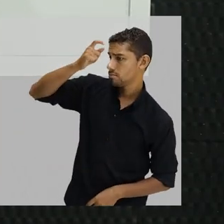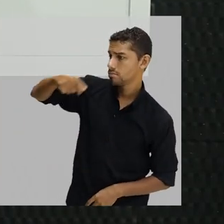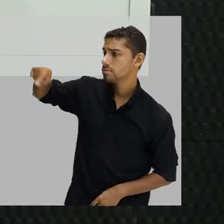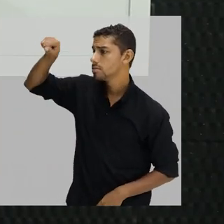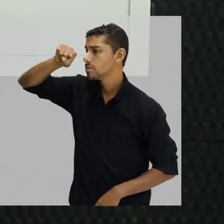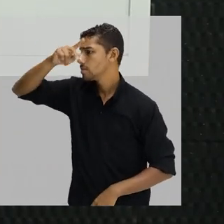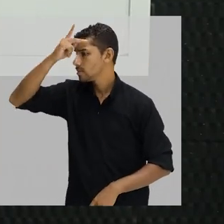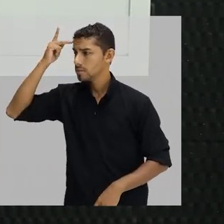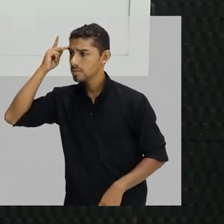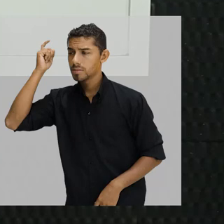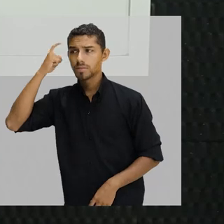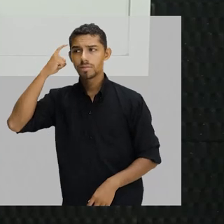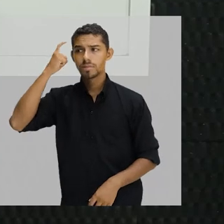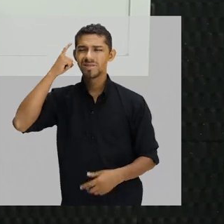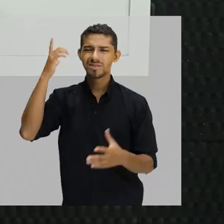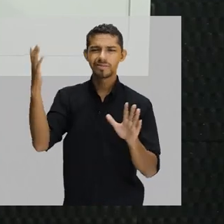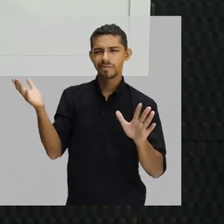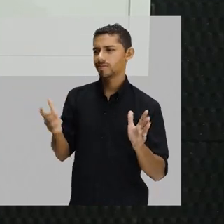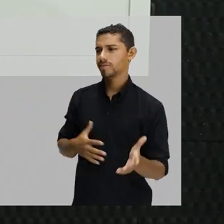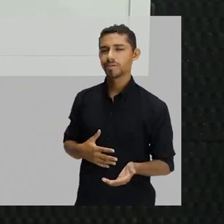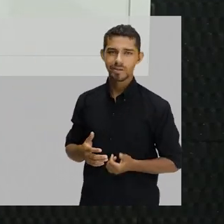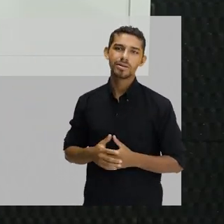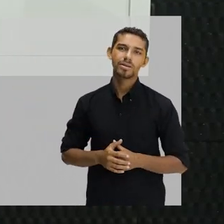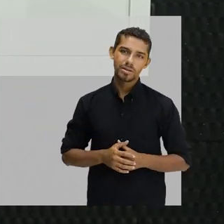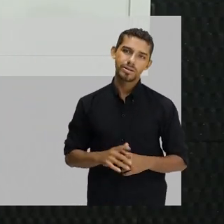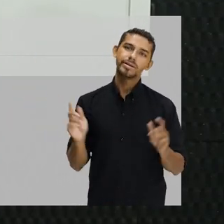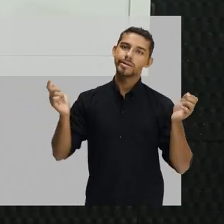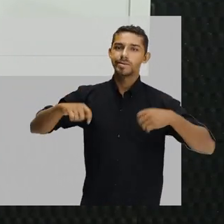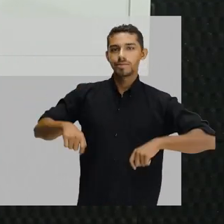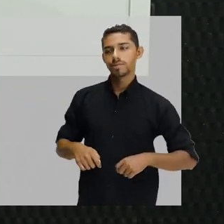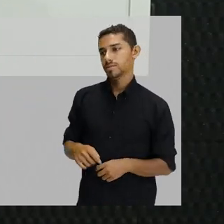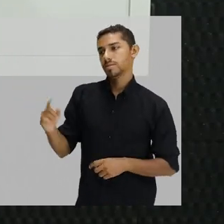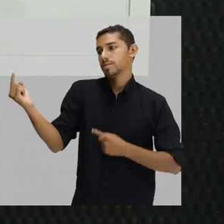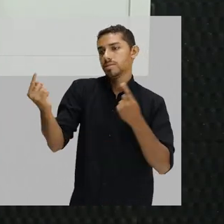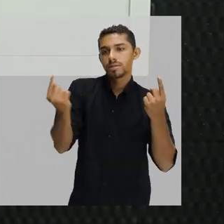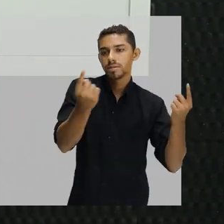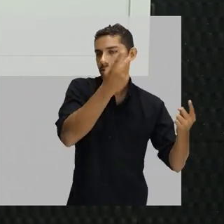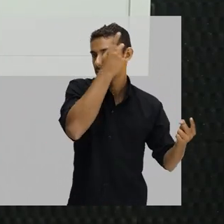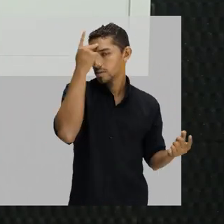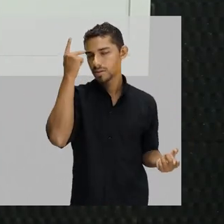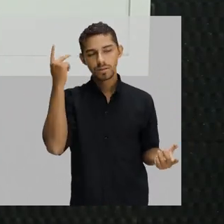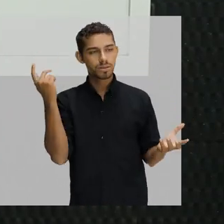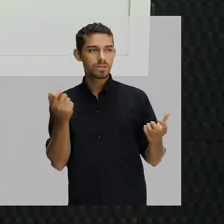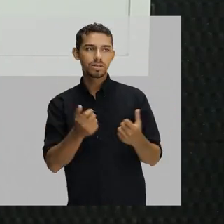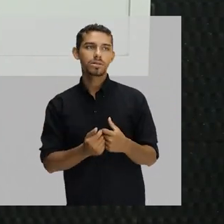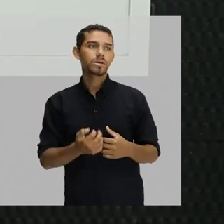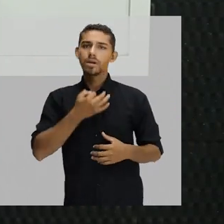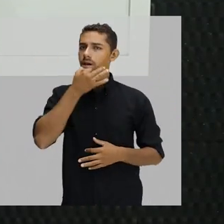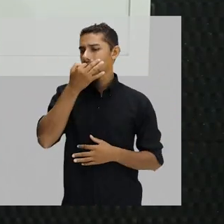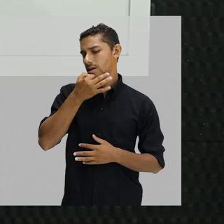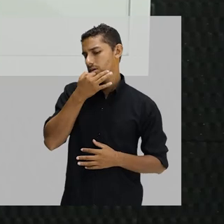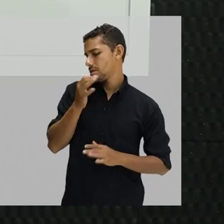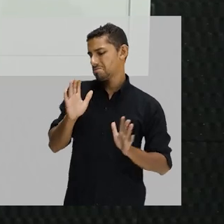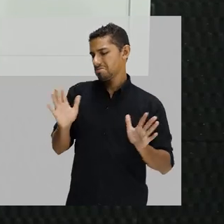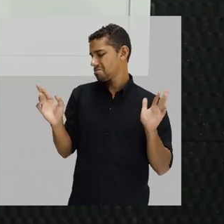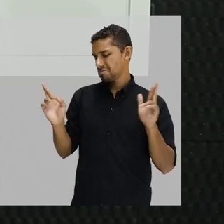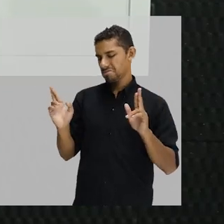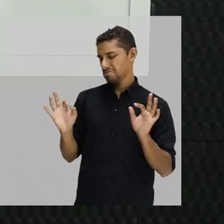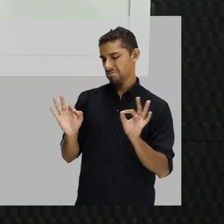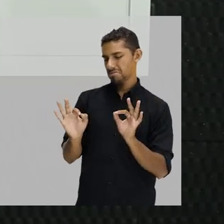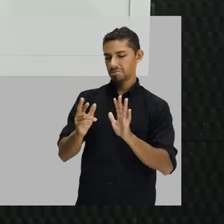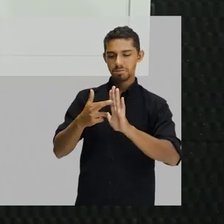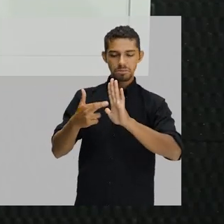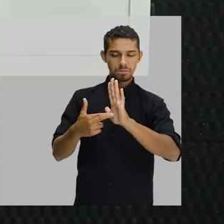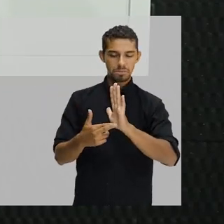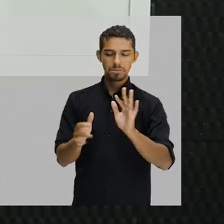temos uma mania, mas o senso comum, né, também pudera. Senso comum fragmentado, subjetivo, sem critério. Você